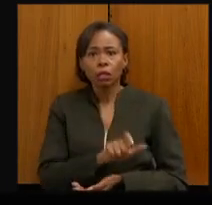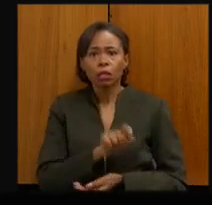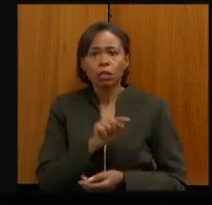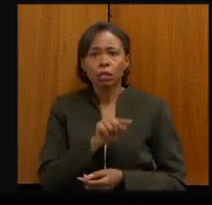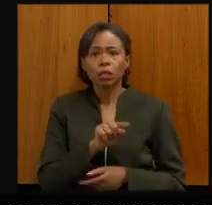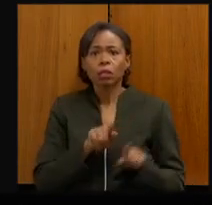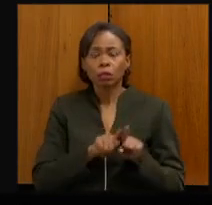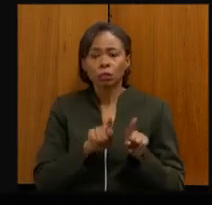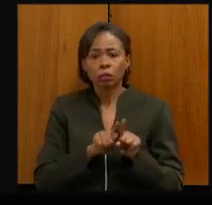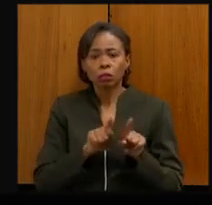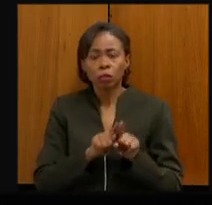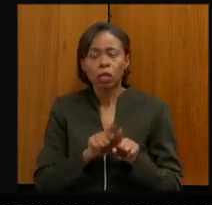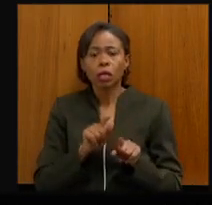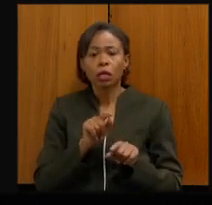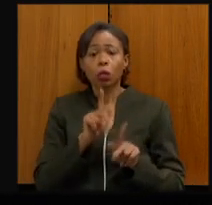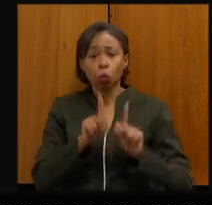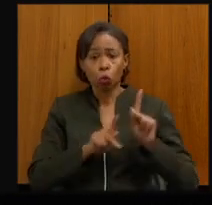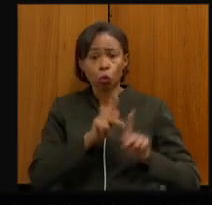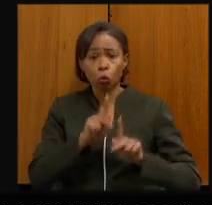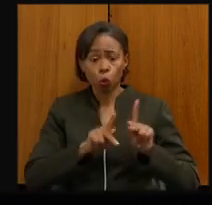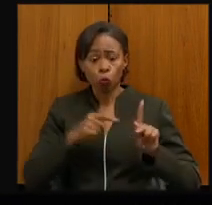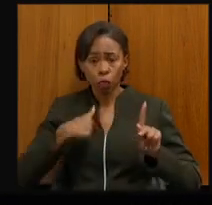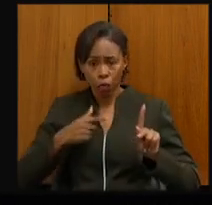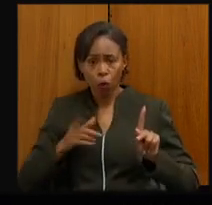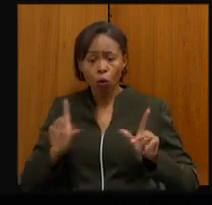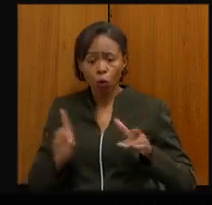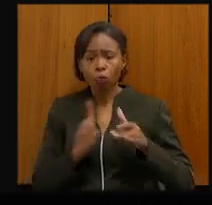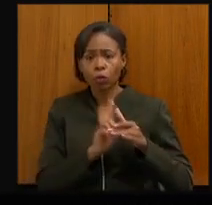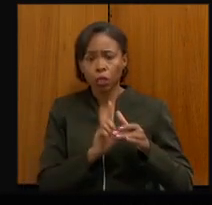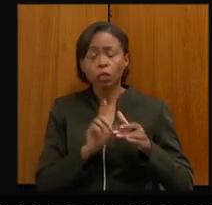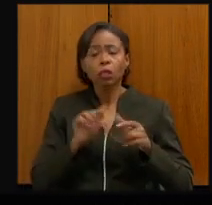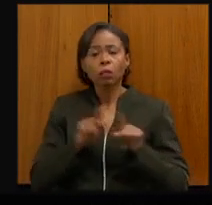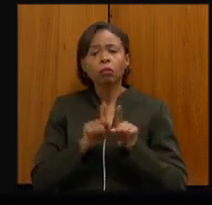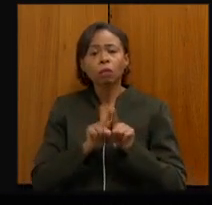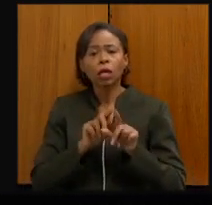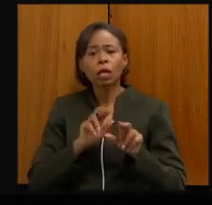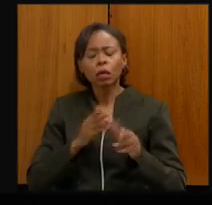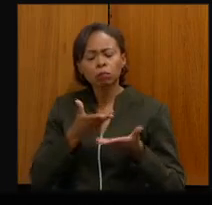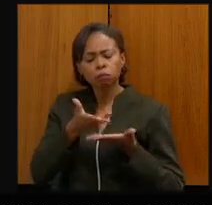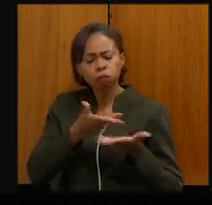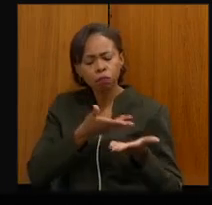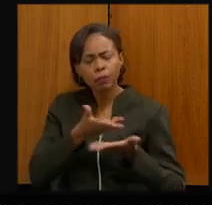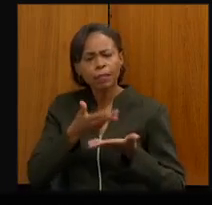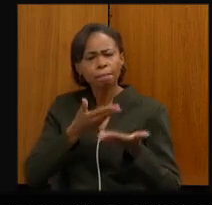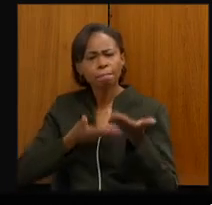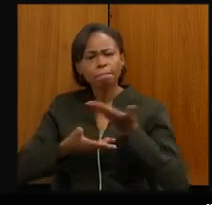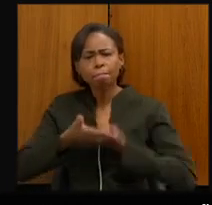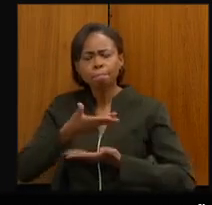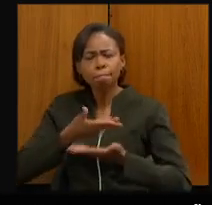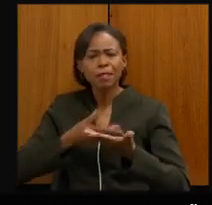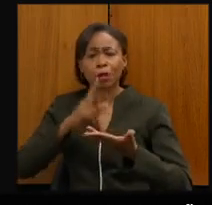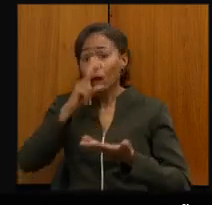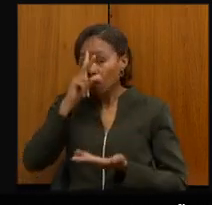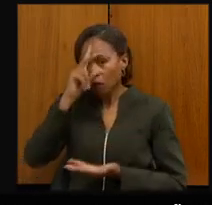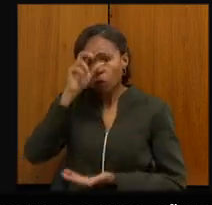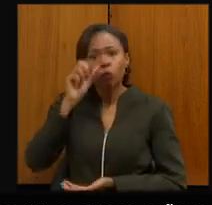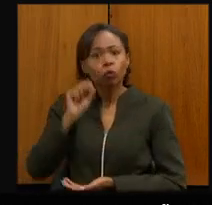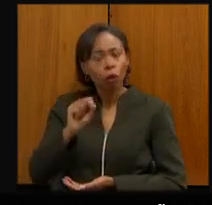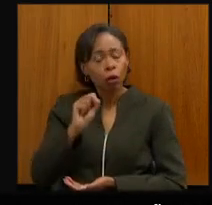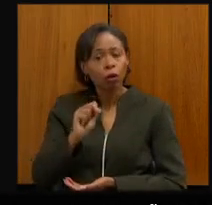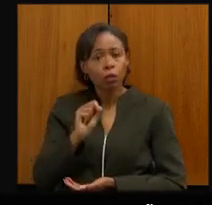Socorro também pertenço né Essa articulação de estão Esporte né o que ela abrange